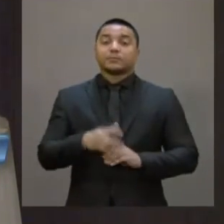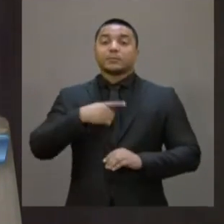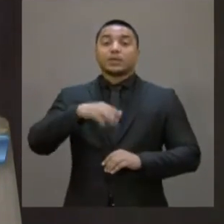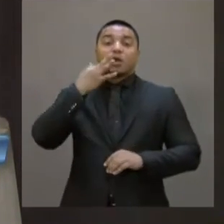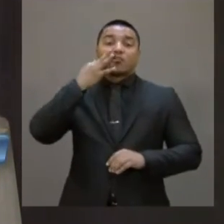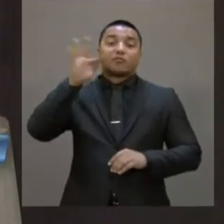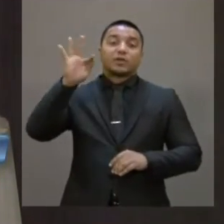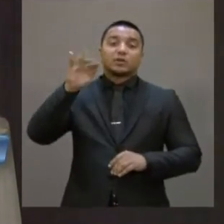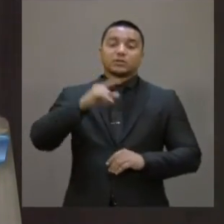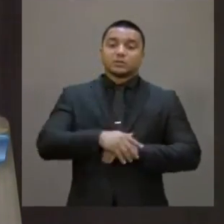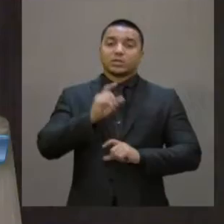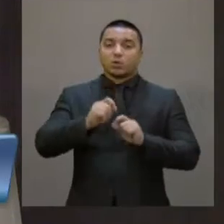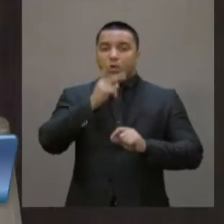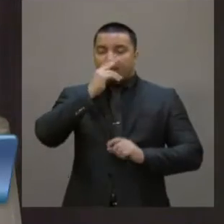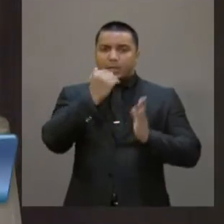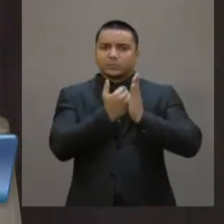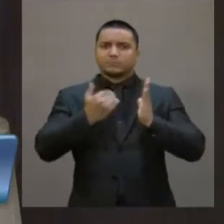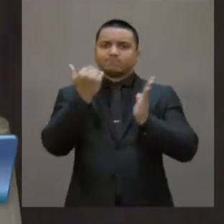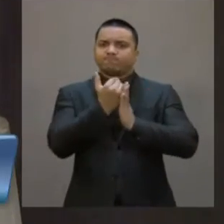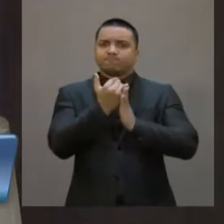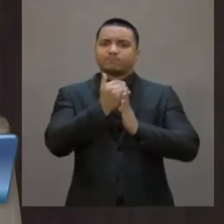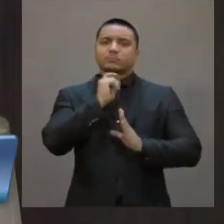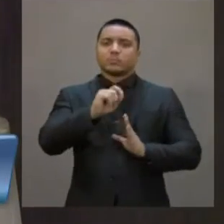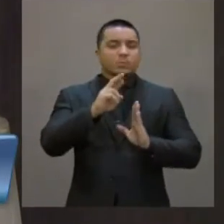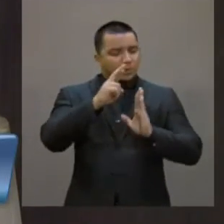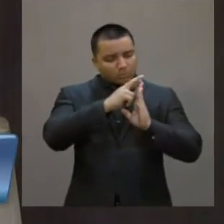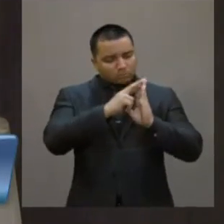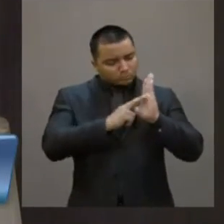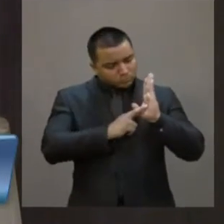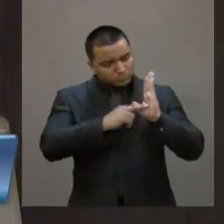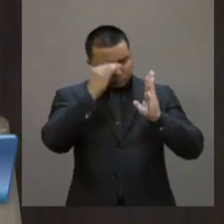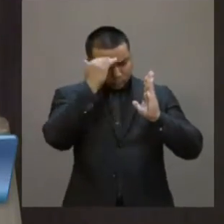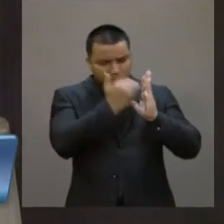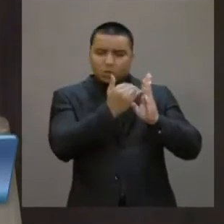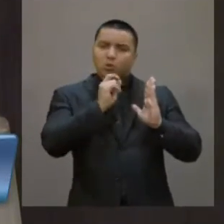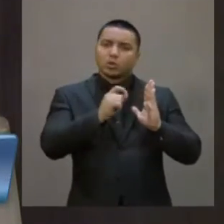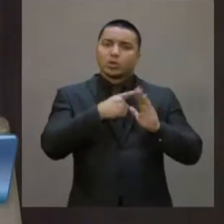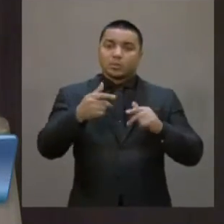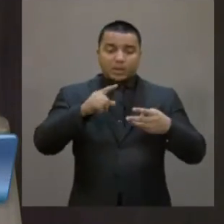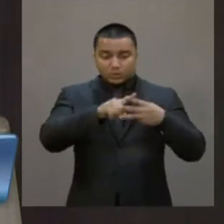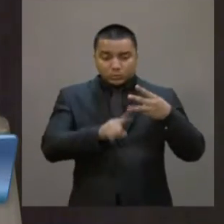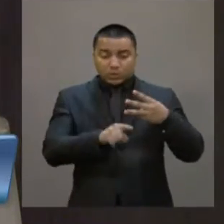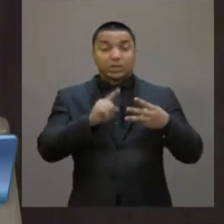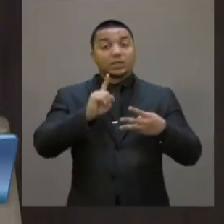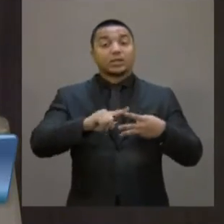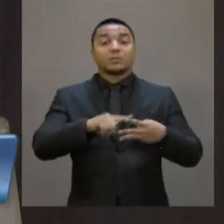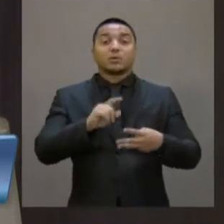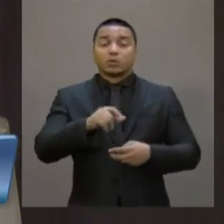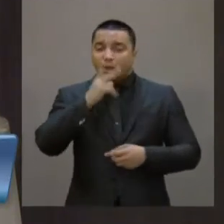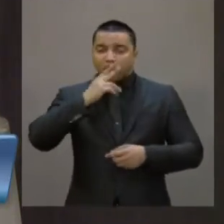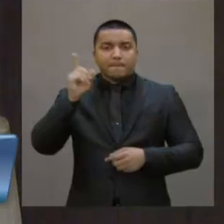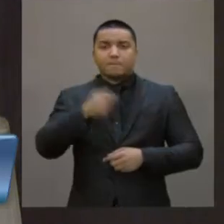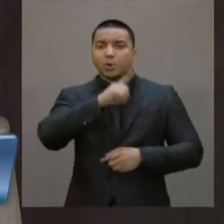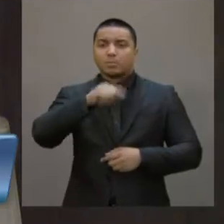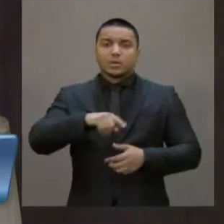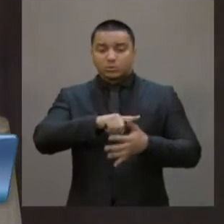legislação ainda mais rigorosa, ampliando, inclusive, não só esses 3 neonicotinoides, mas ampliando o banimento para